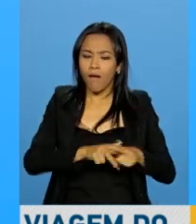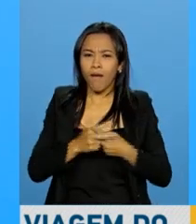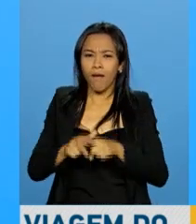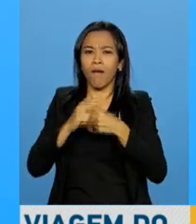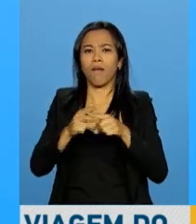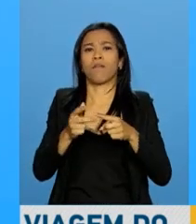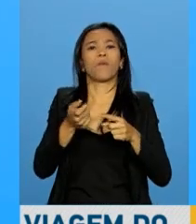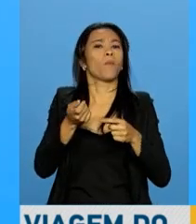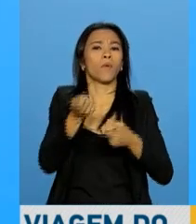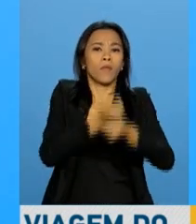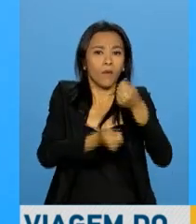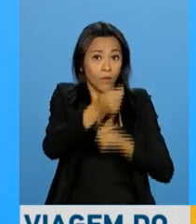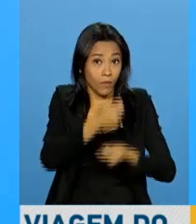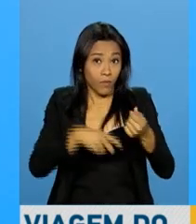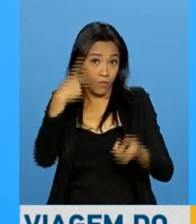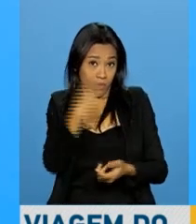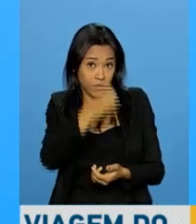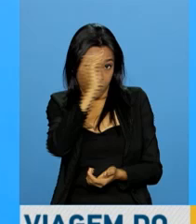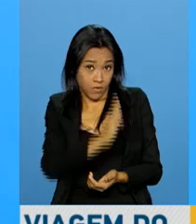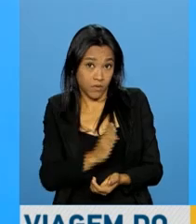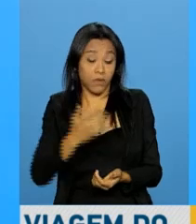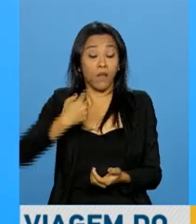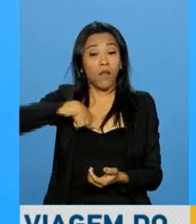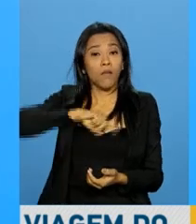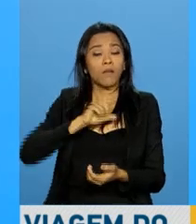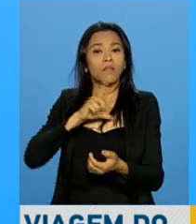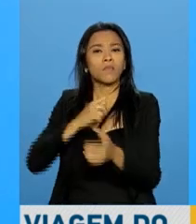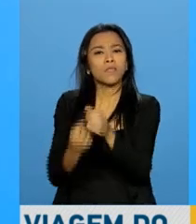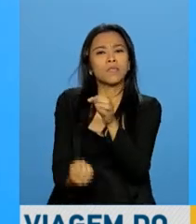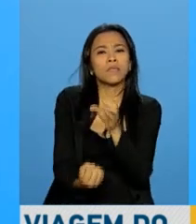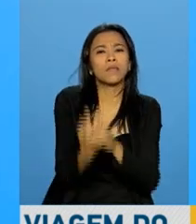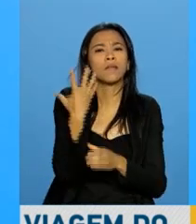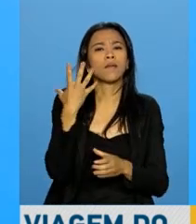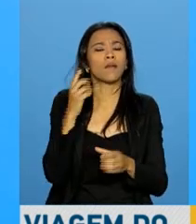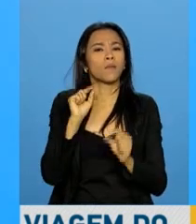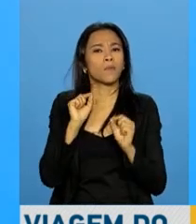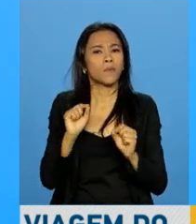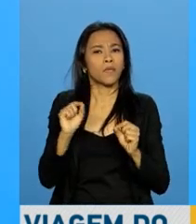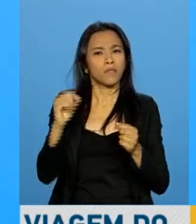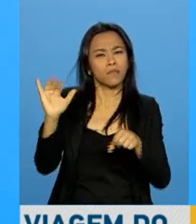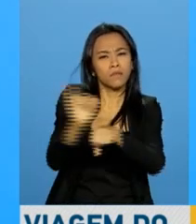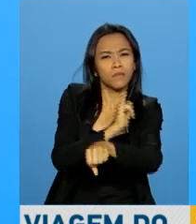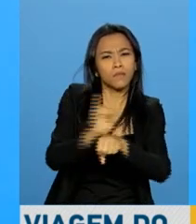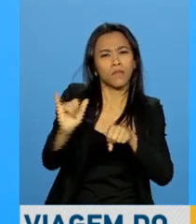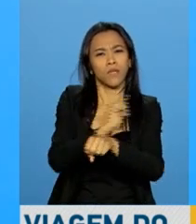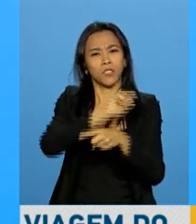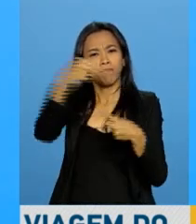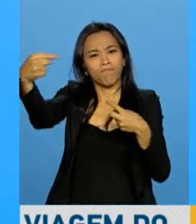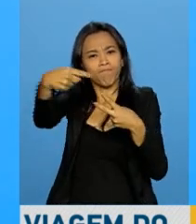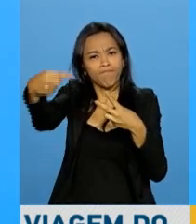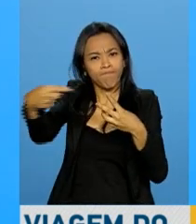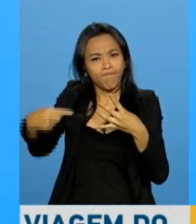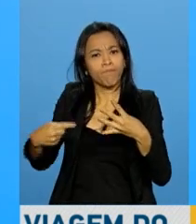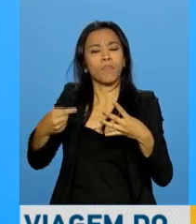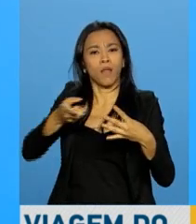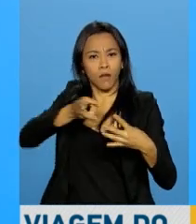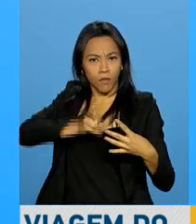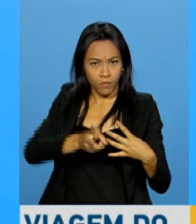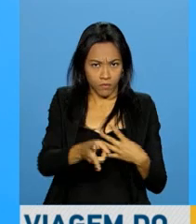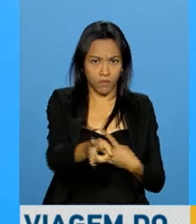econômica. Nós temos criado as condições para o crescimento